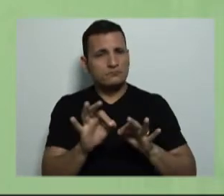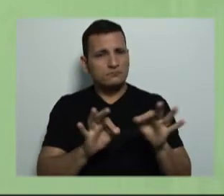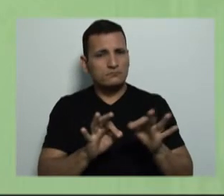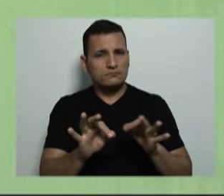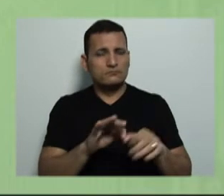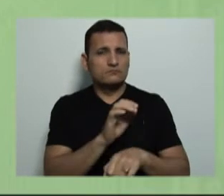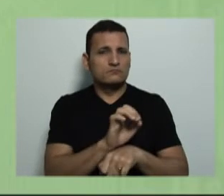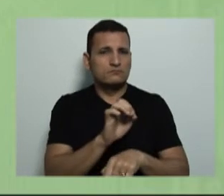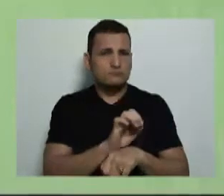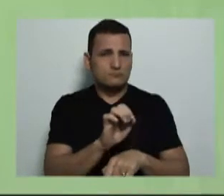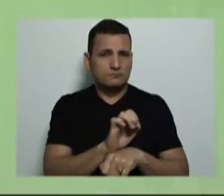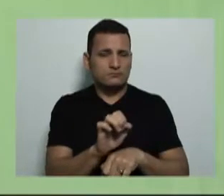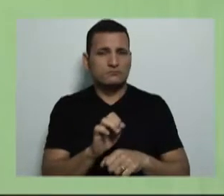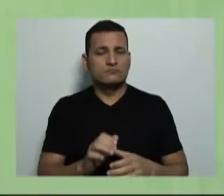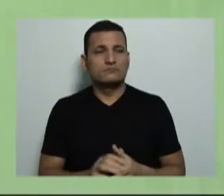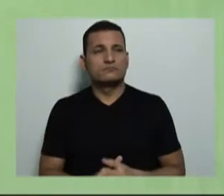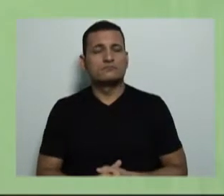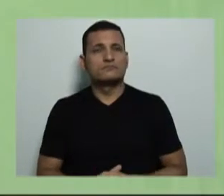e estudante estagiário.